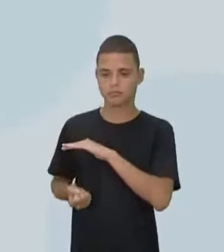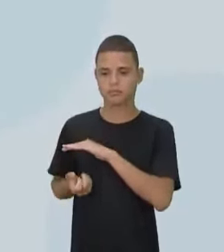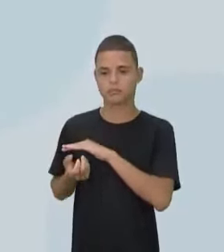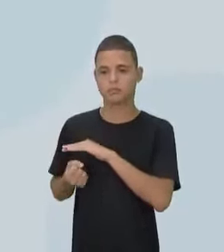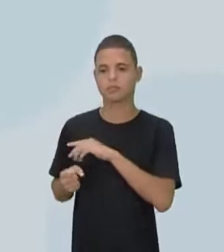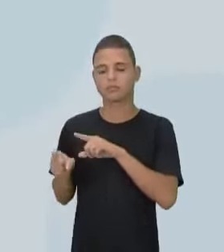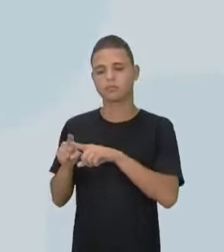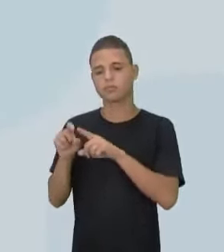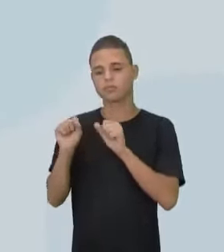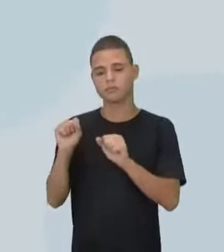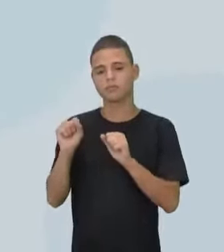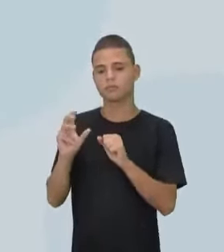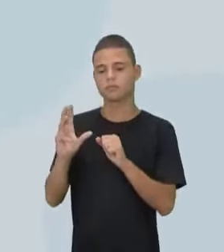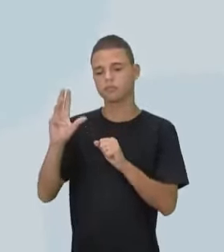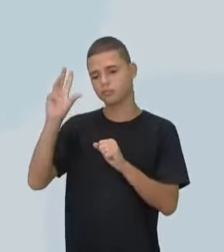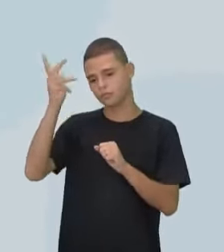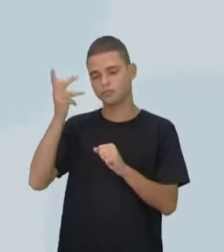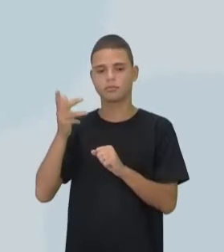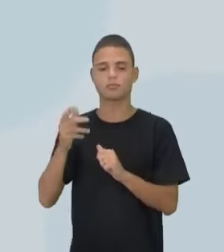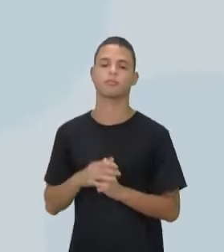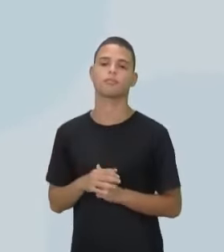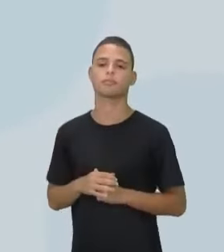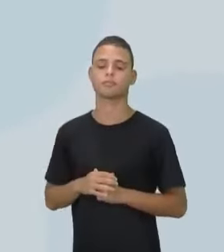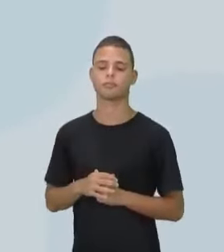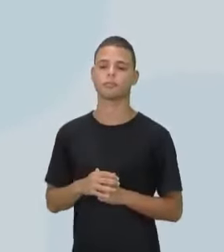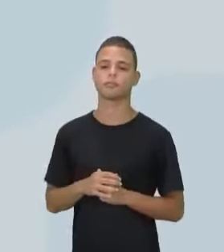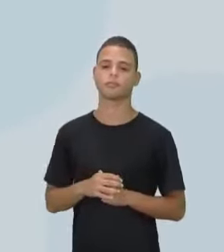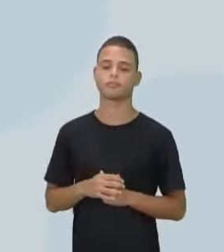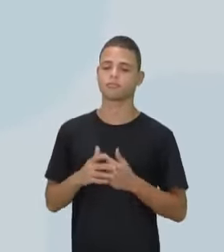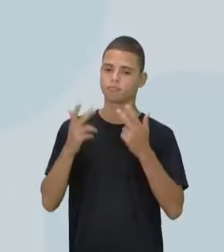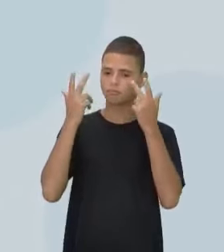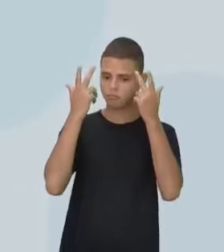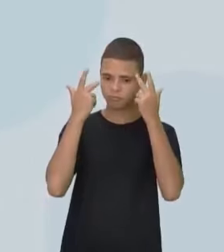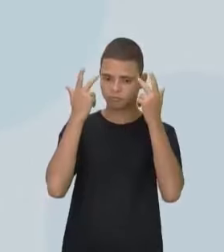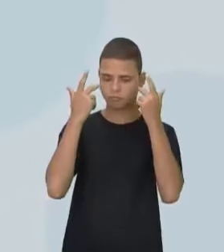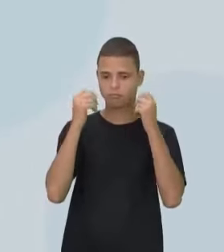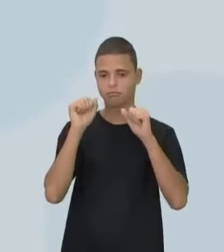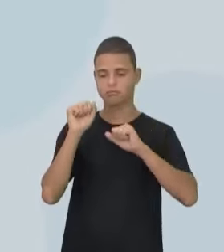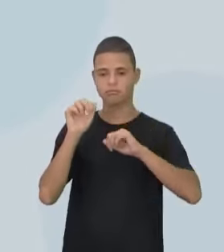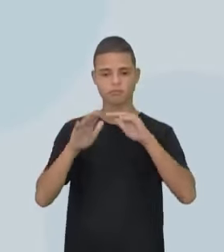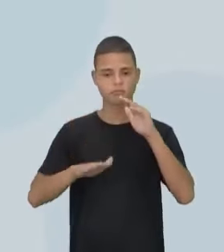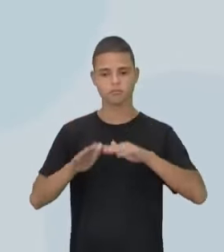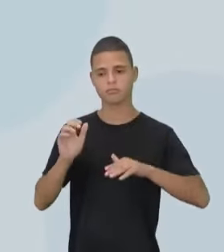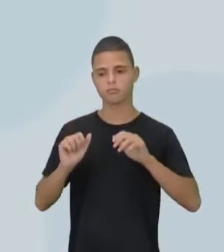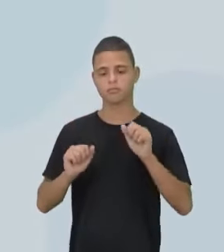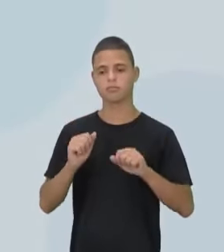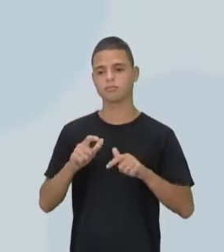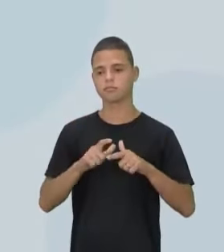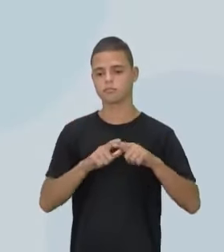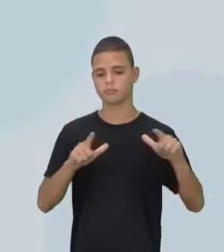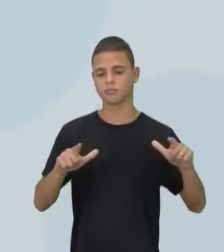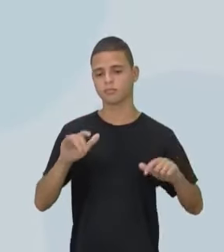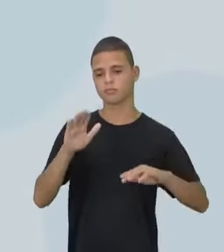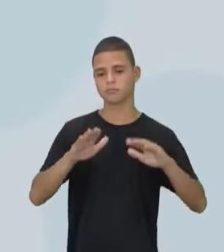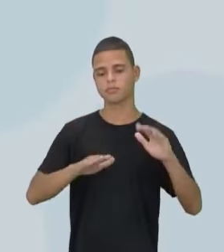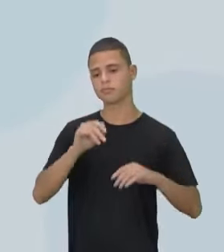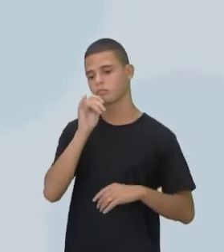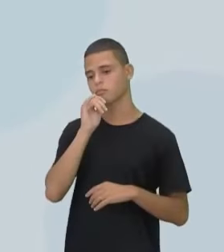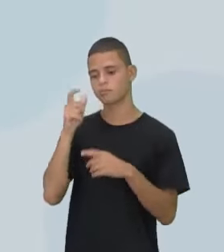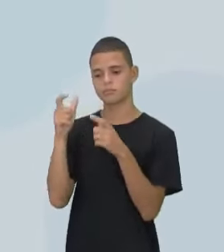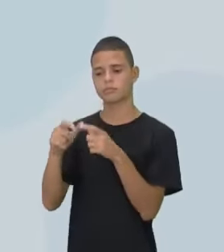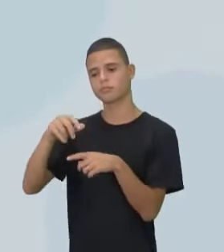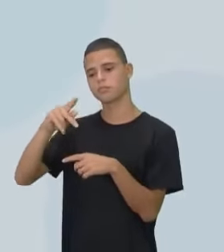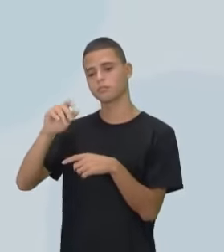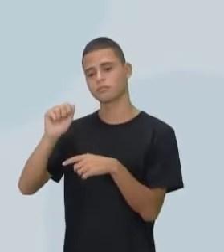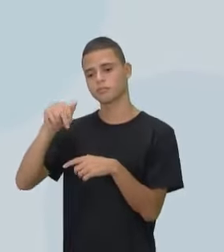também pode acontecer na parte natural. Você pode ter depressões no terreno. O Pantanal é uma grande depressão.